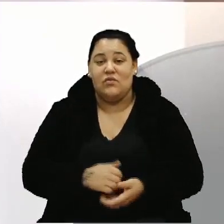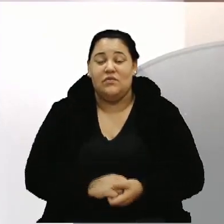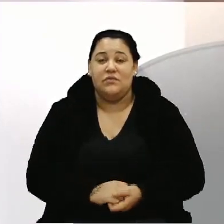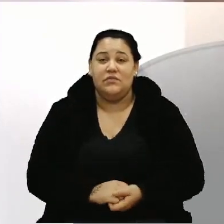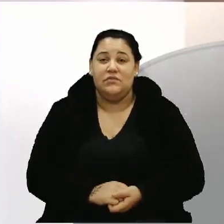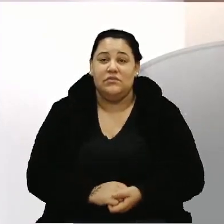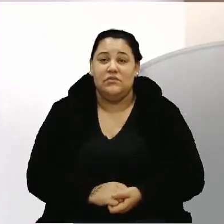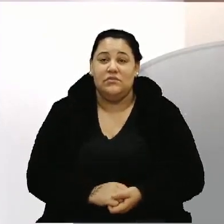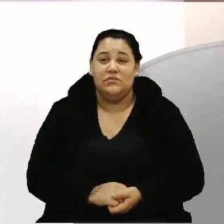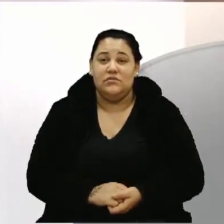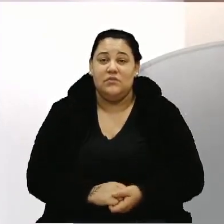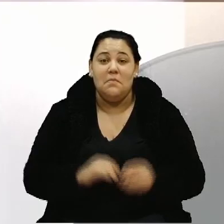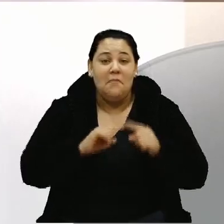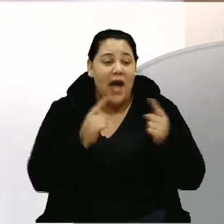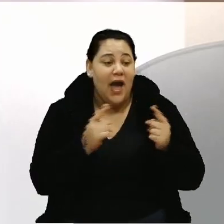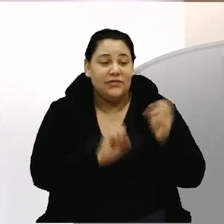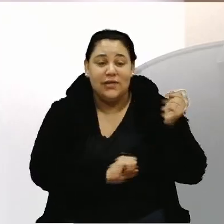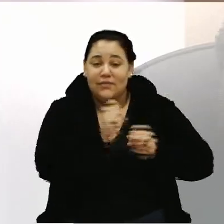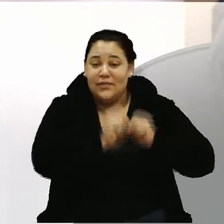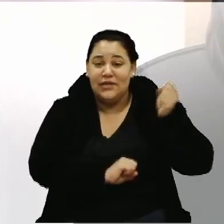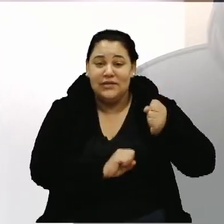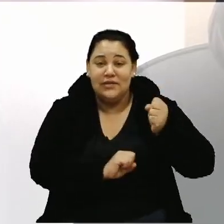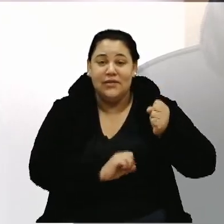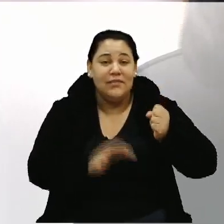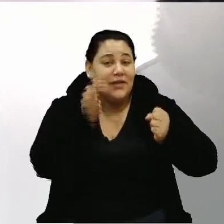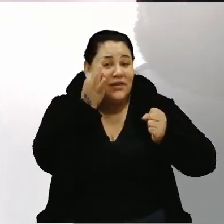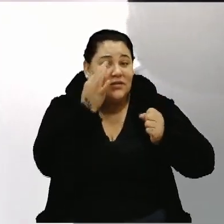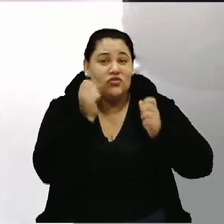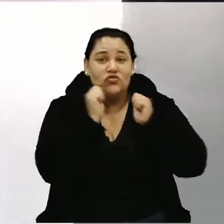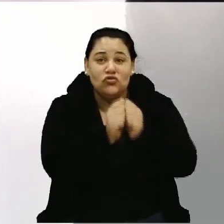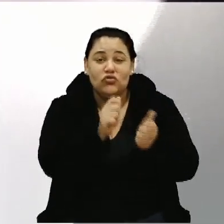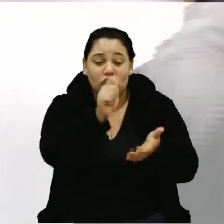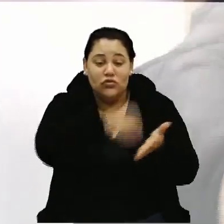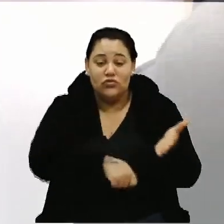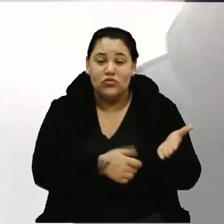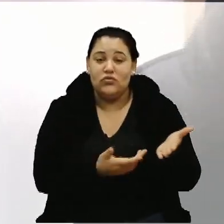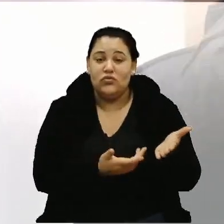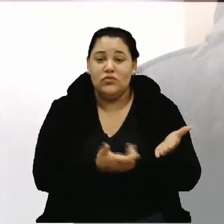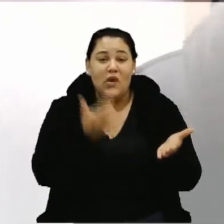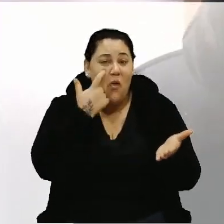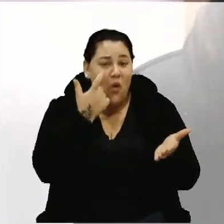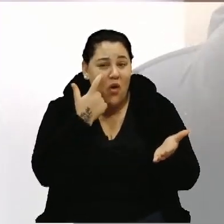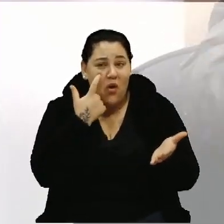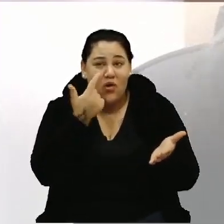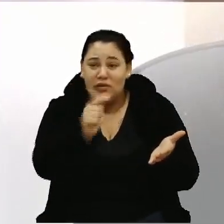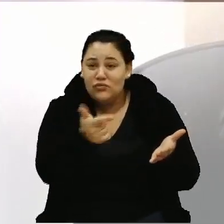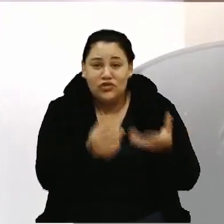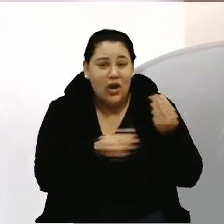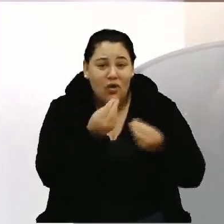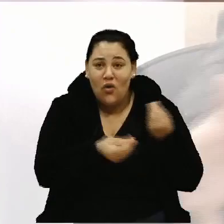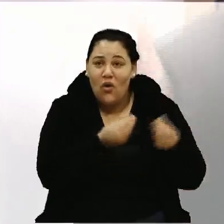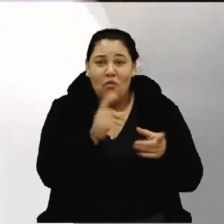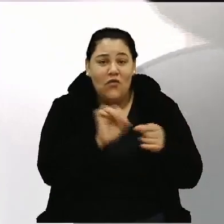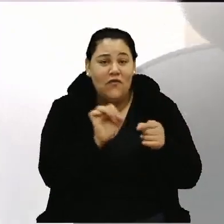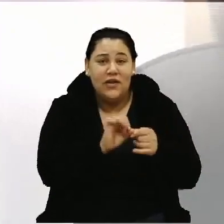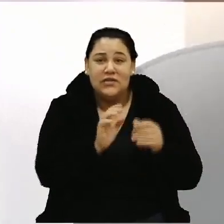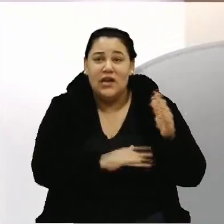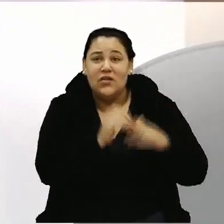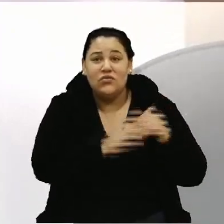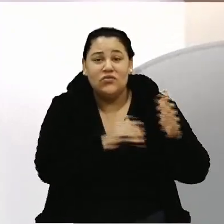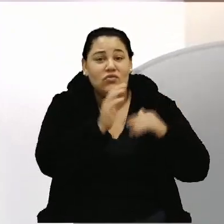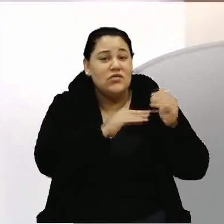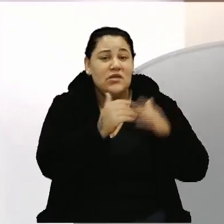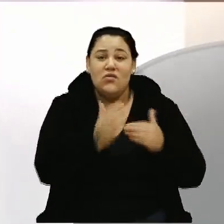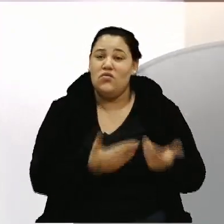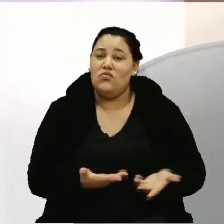Mas será que a empresa que estava lá, que assinou, não verificaram que não tinha condições de construir?